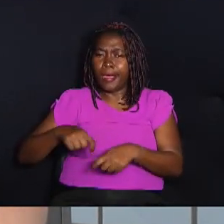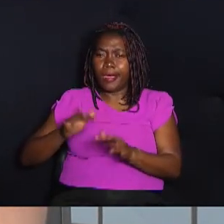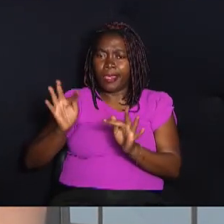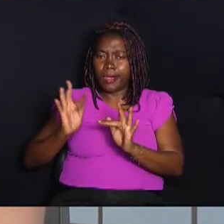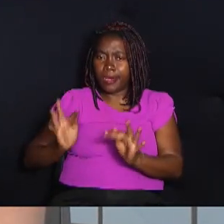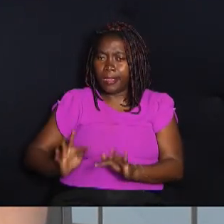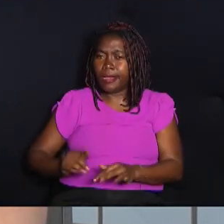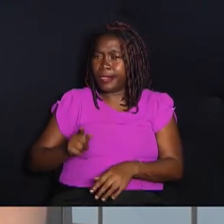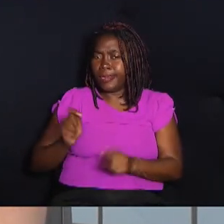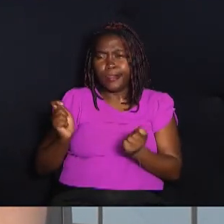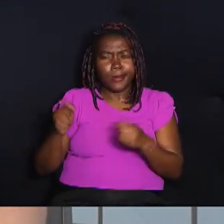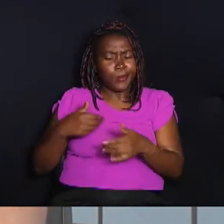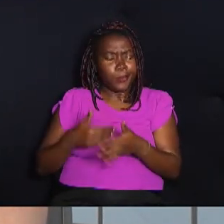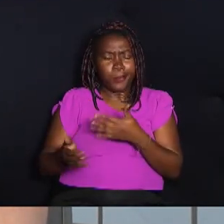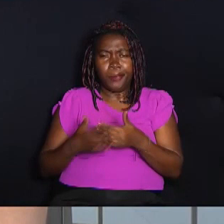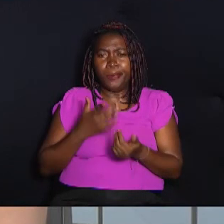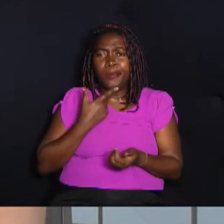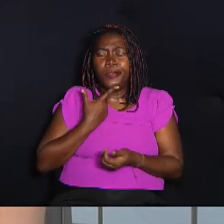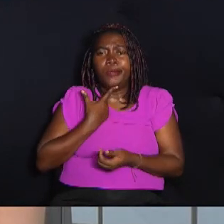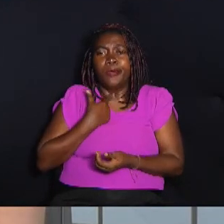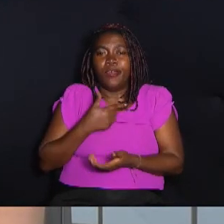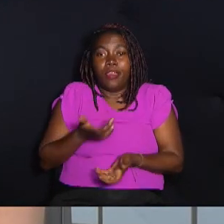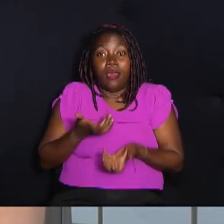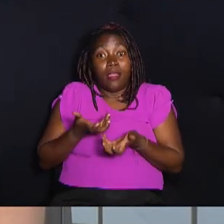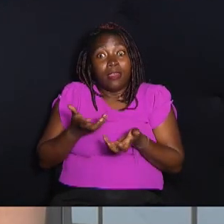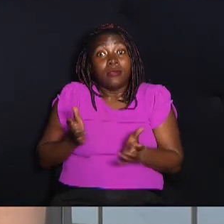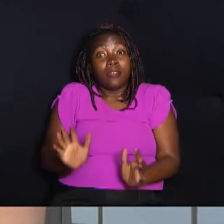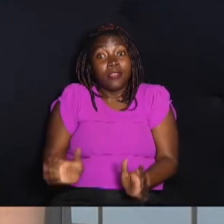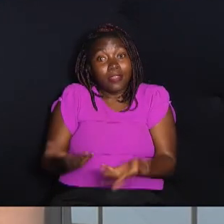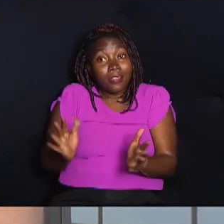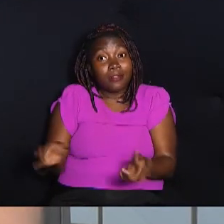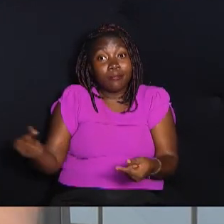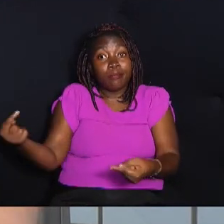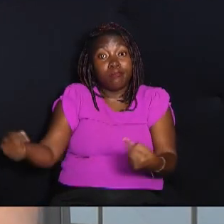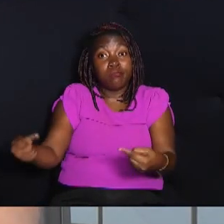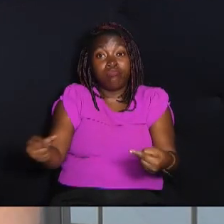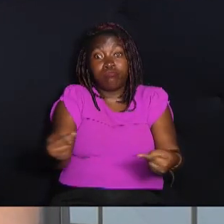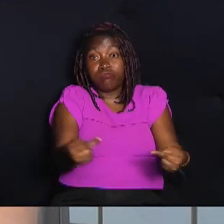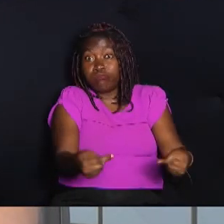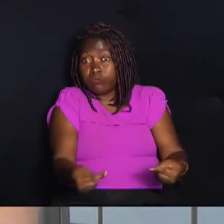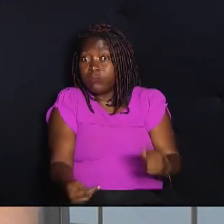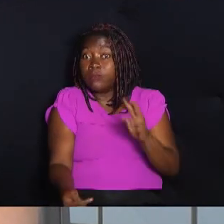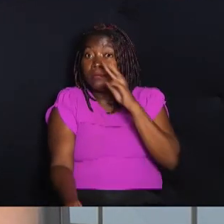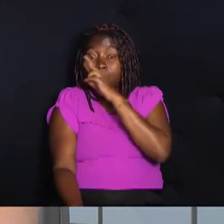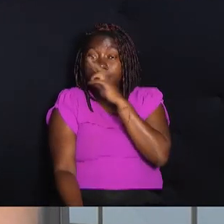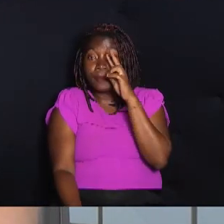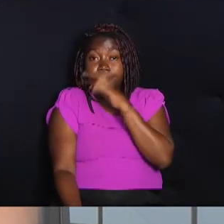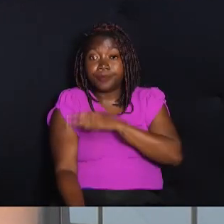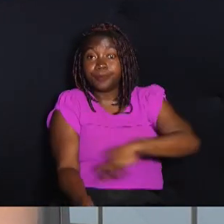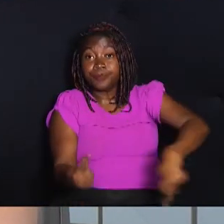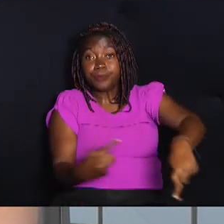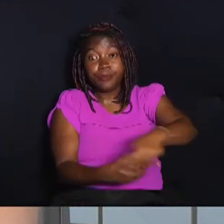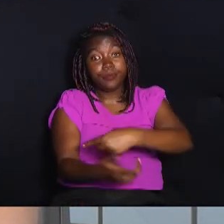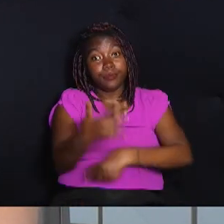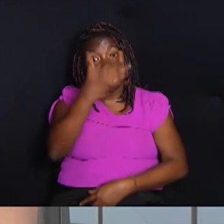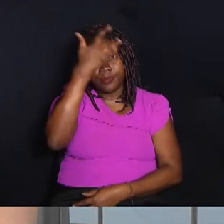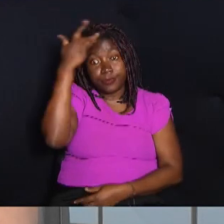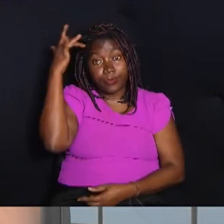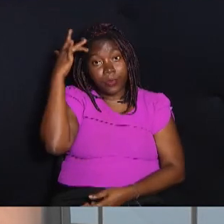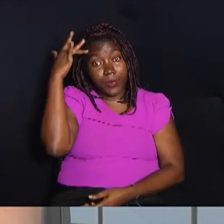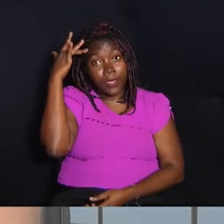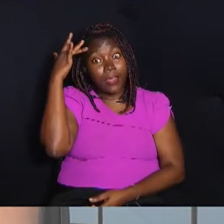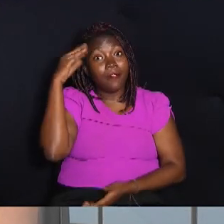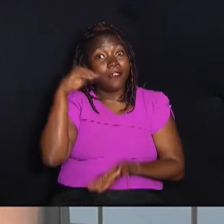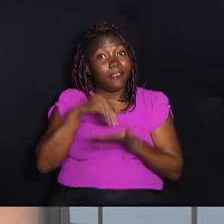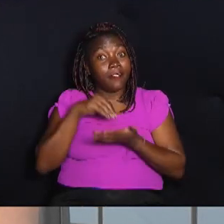ter o que você quiser, isso sim estimulou uma competição muito grande entre as pessoas, uma